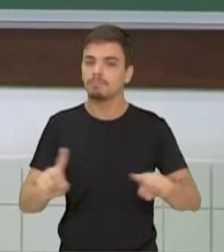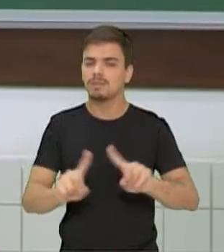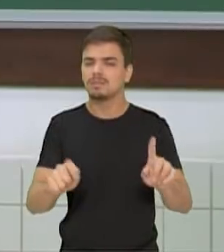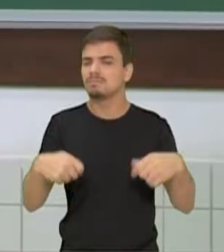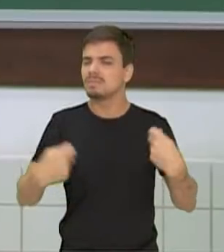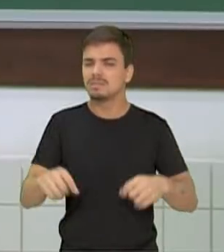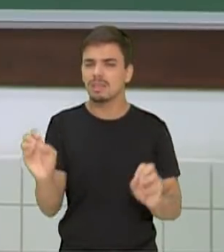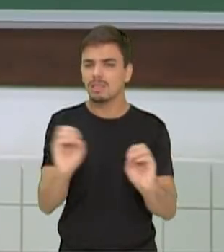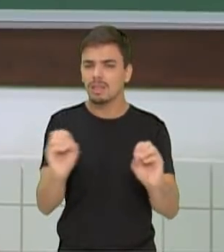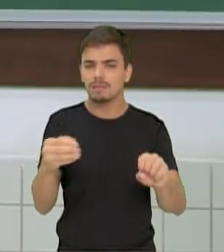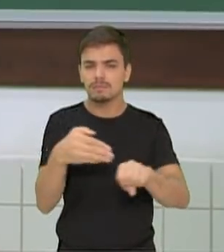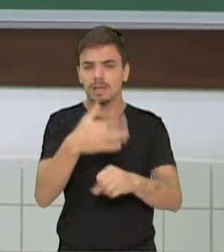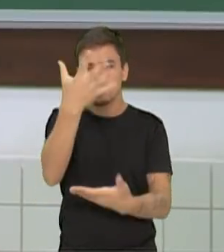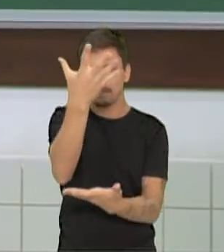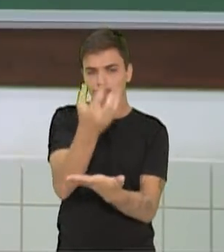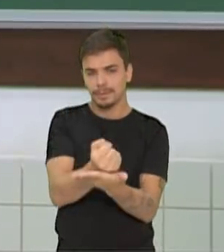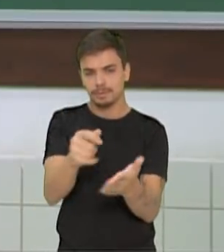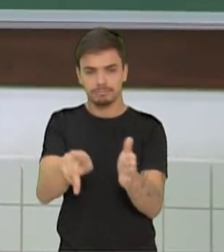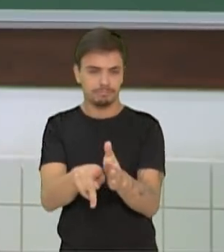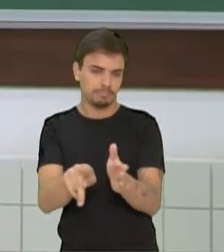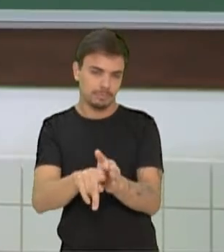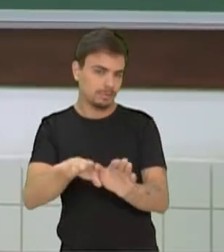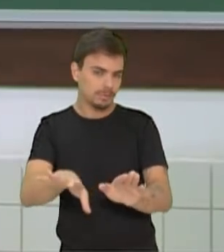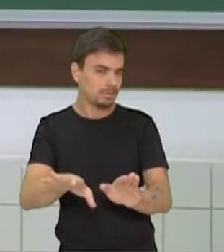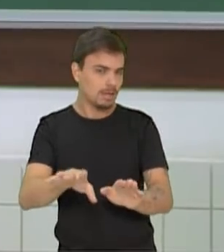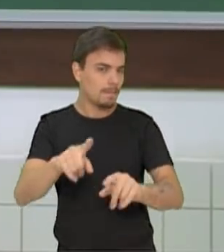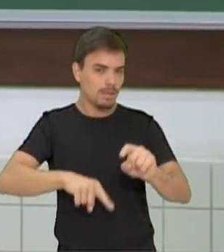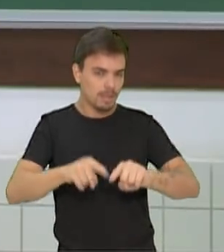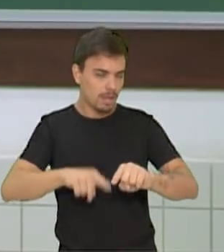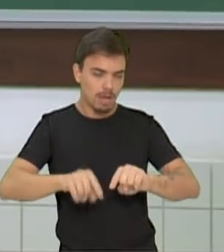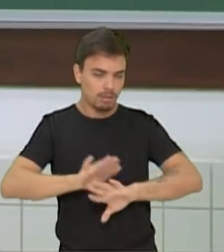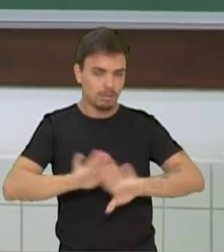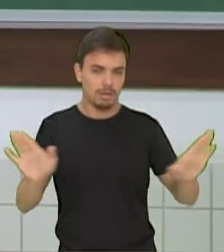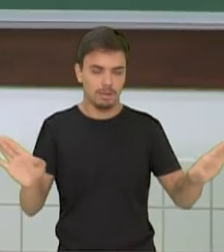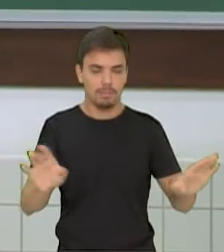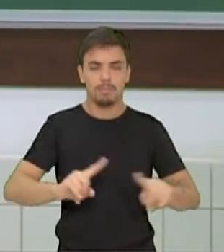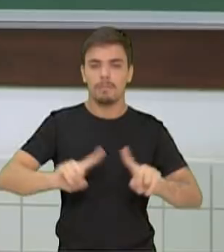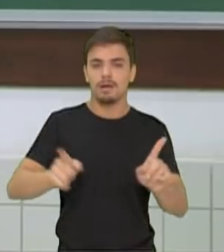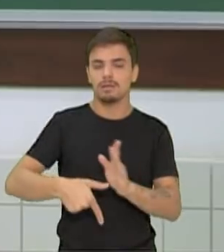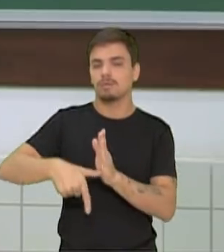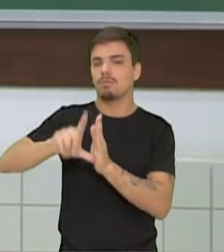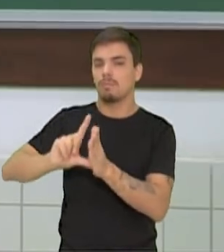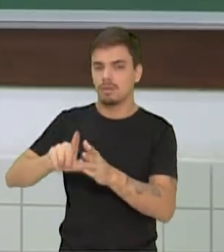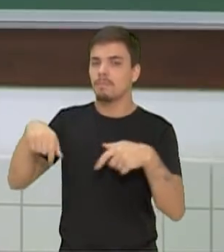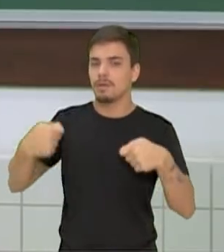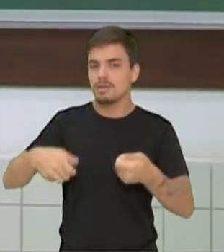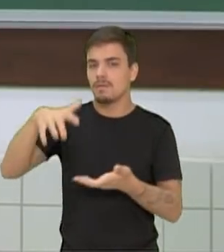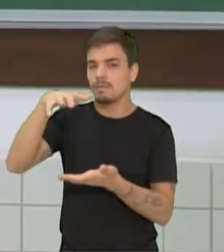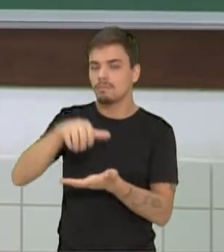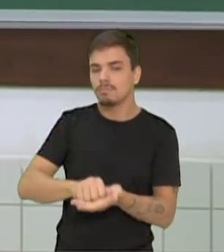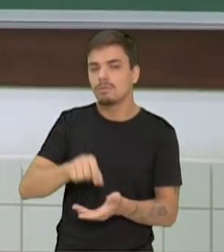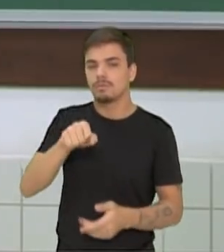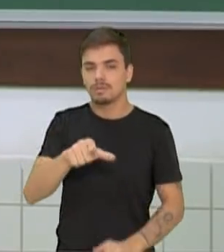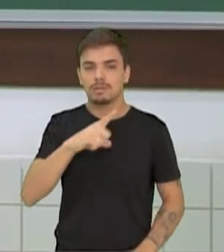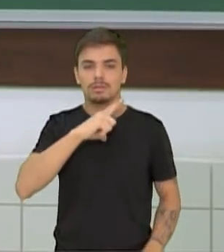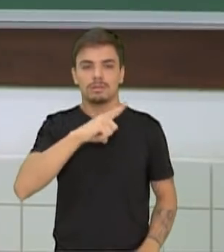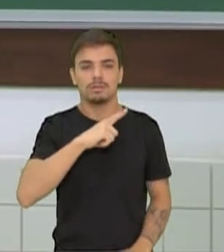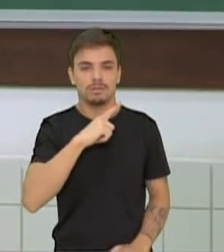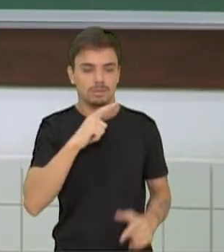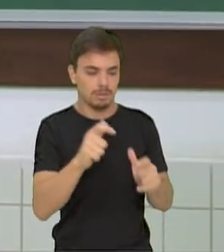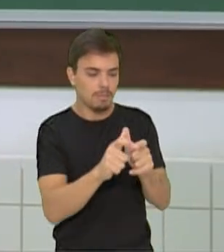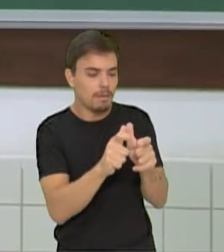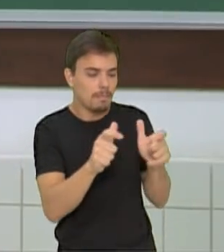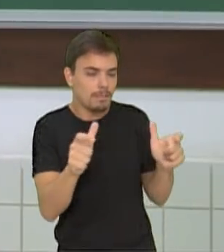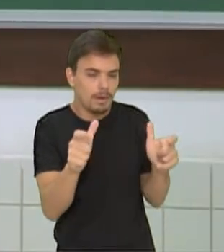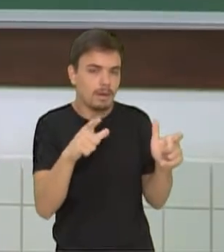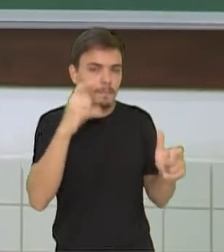precisa, né, você baixar, fazer download daqueles arquivos mais. Há um tempo atrás também precisava, então você precisava ter espaço